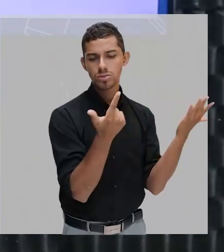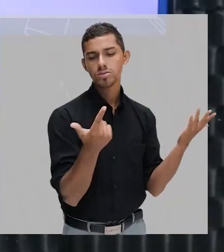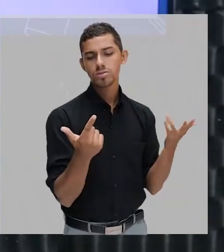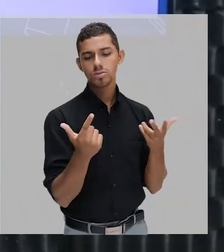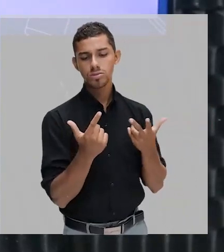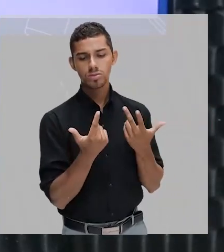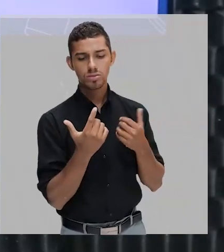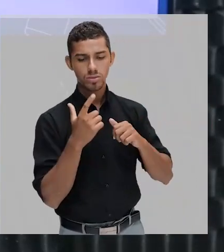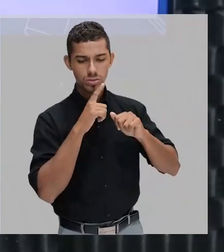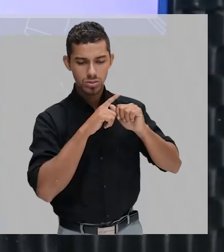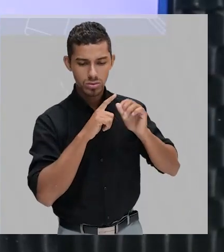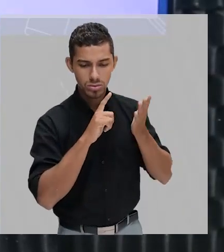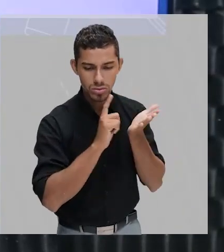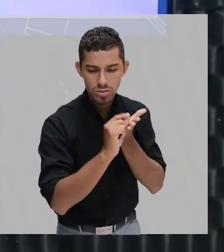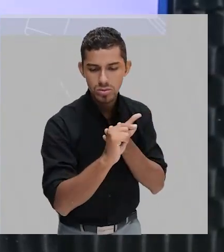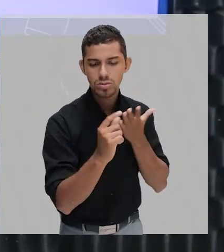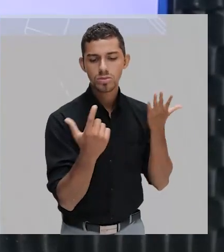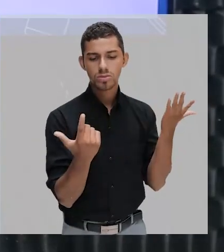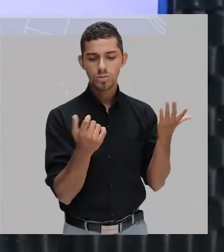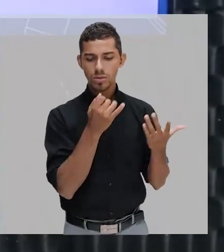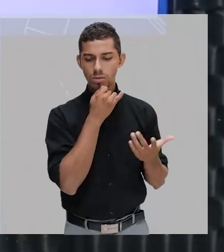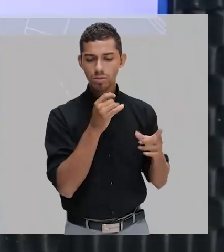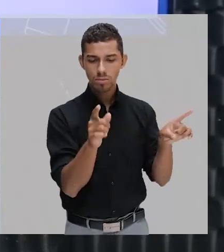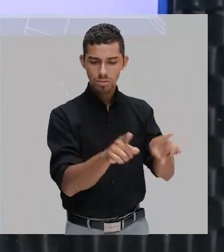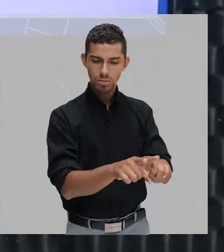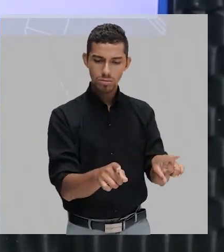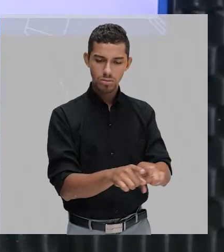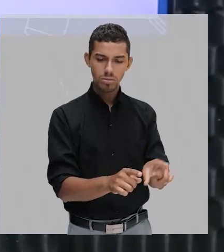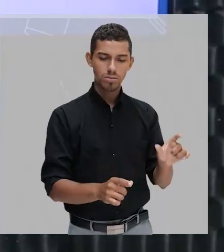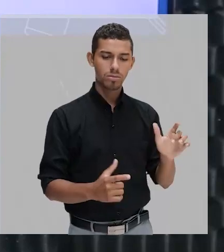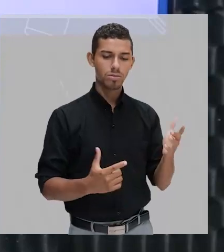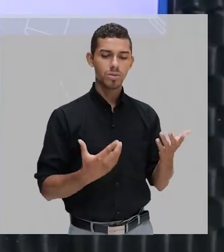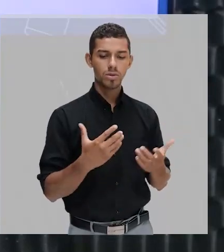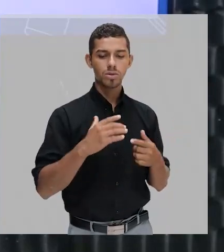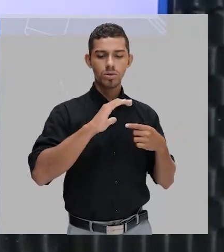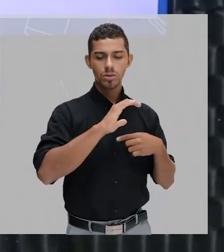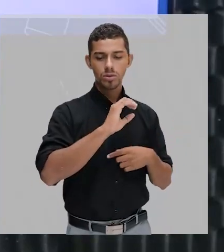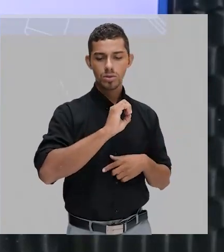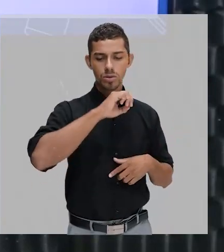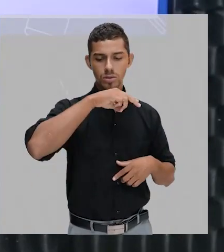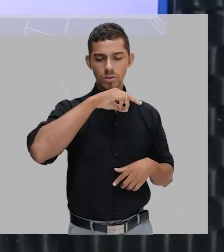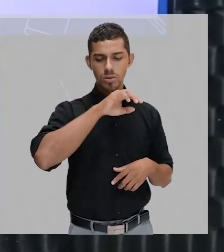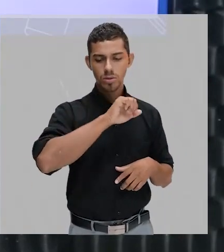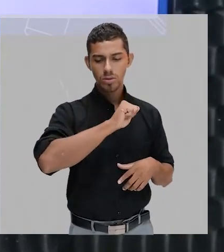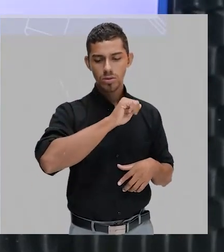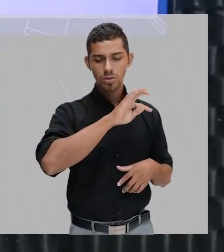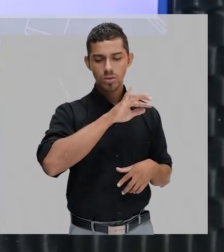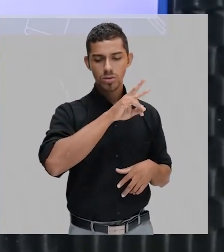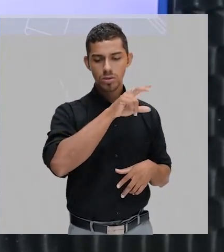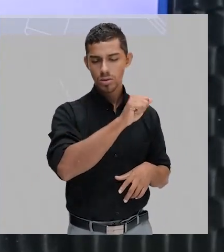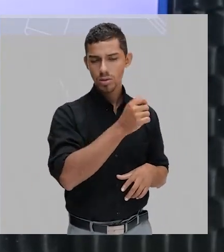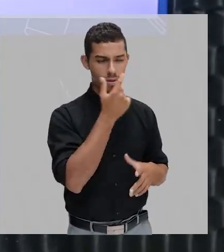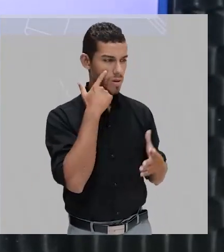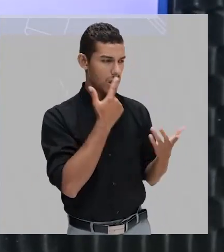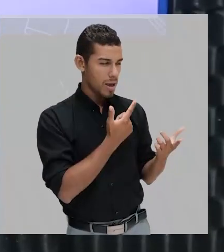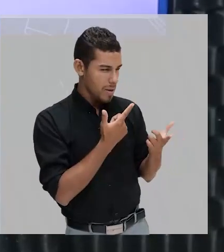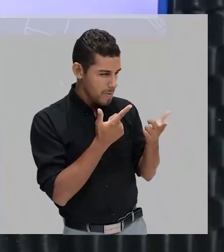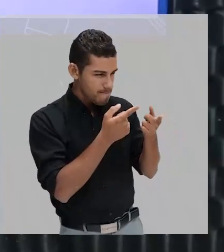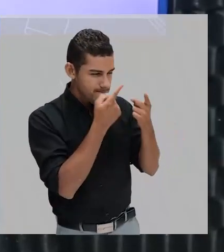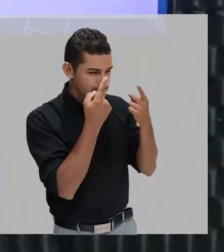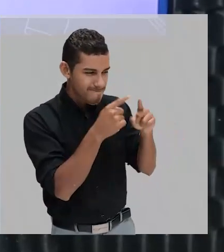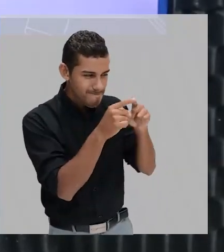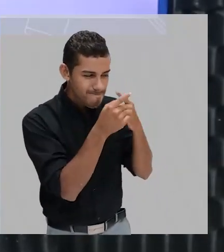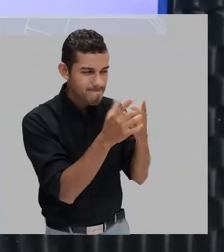de jornais. A função conativa, que é essa função de persuadir, de convencer.